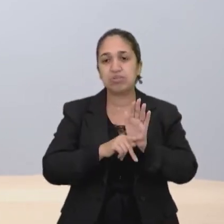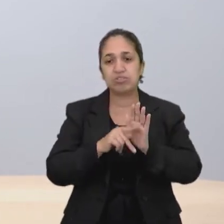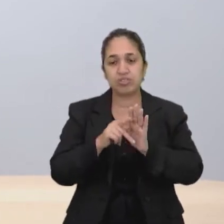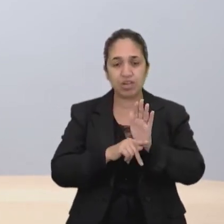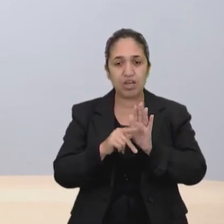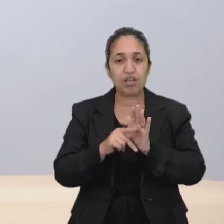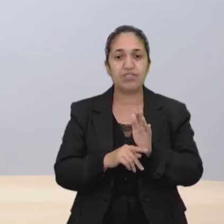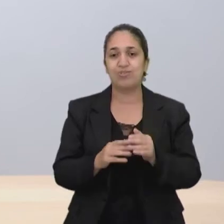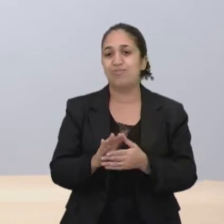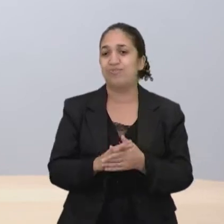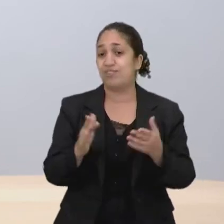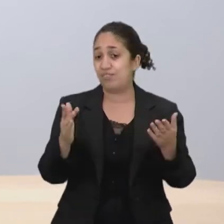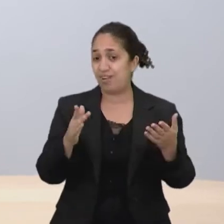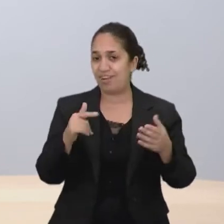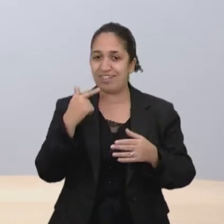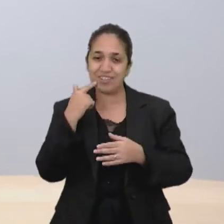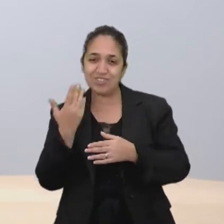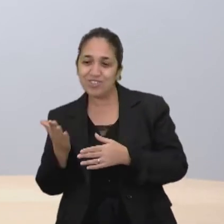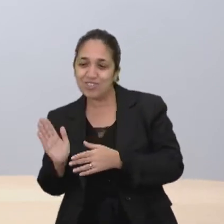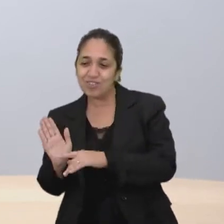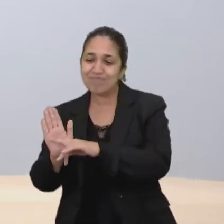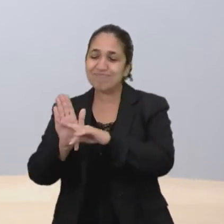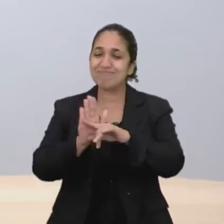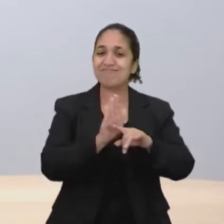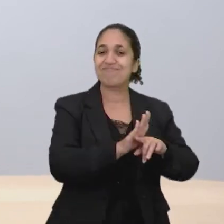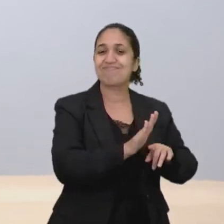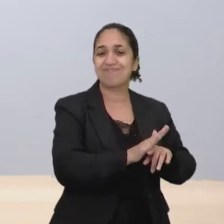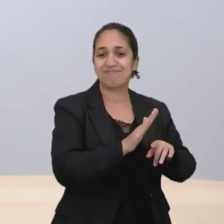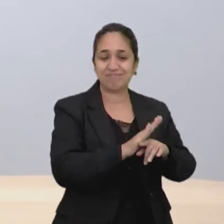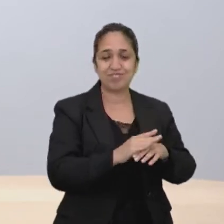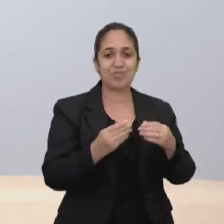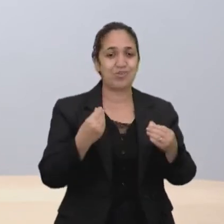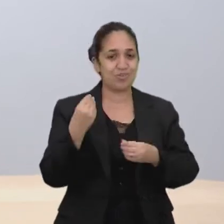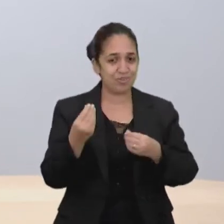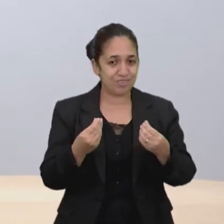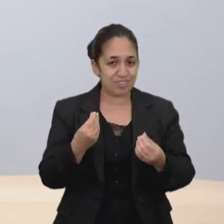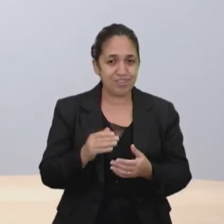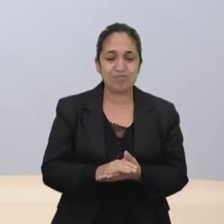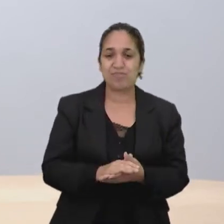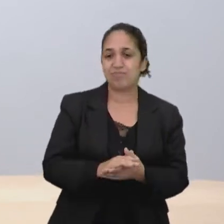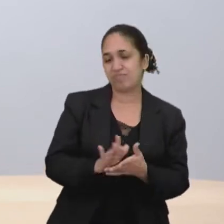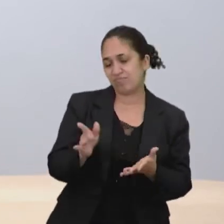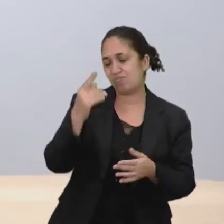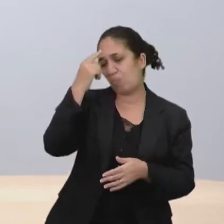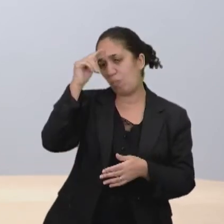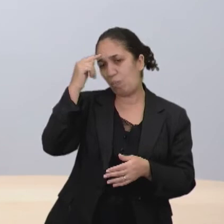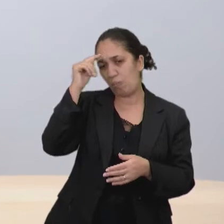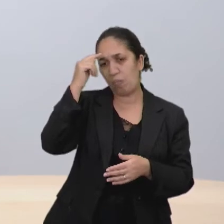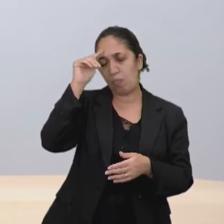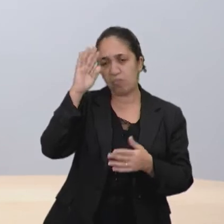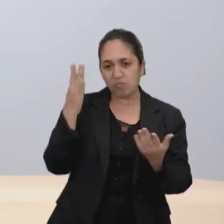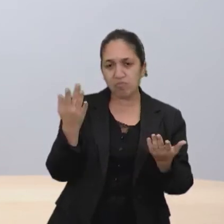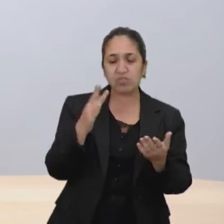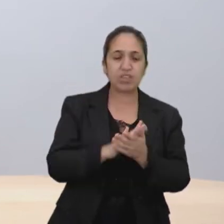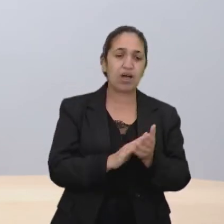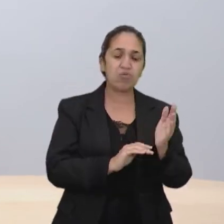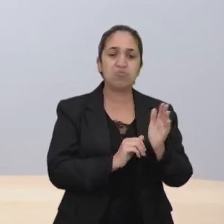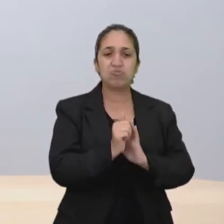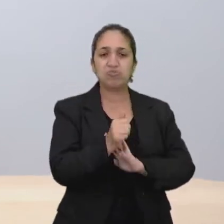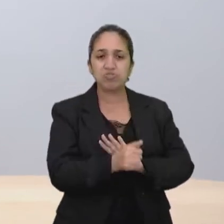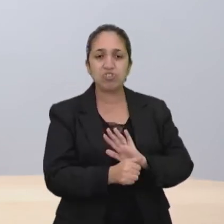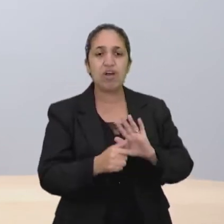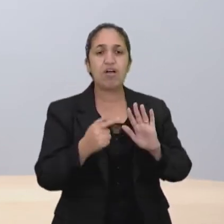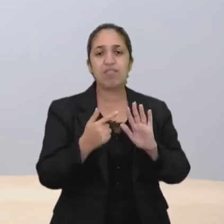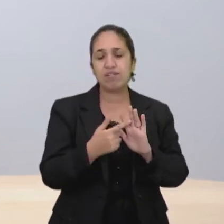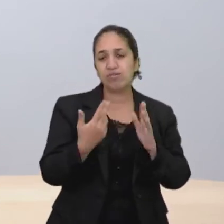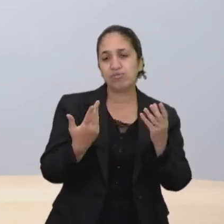aqui vai dar aquela auxiliada no sentido de trazer aí tirar algumas dúvidas sobre a questão de gênero, sobre a questão